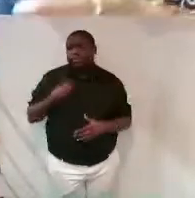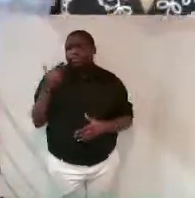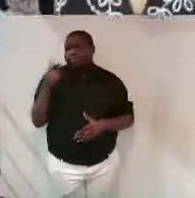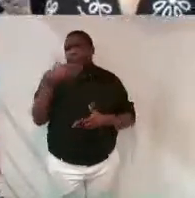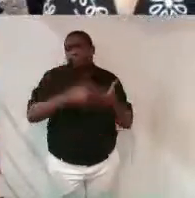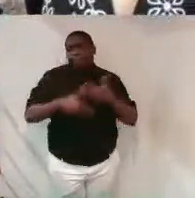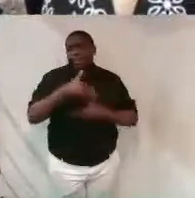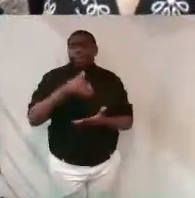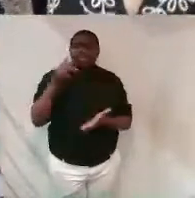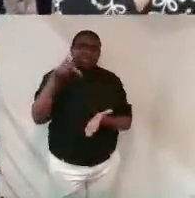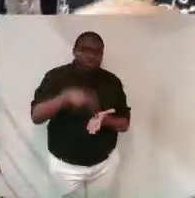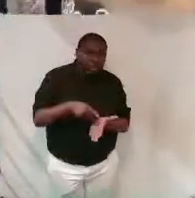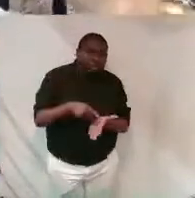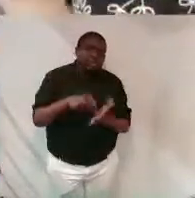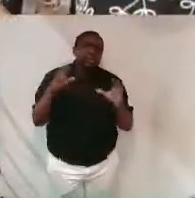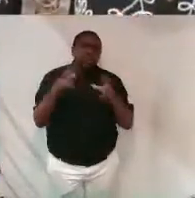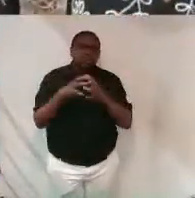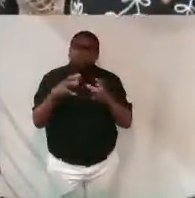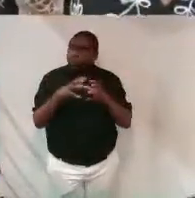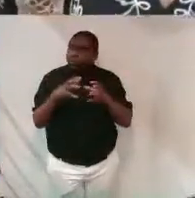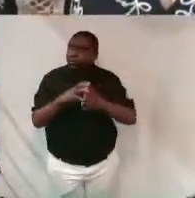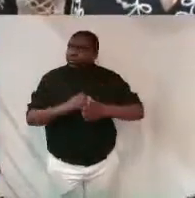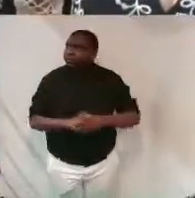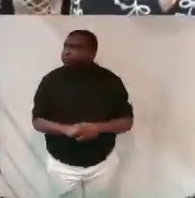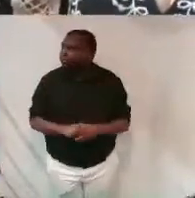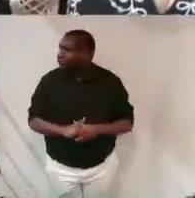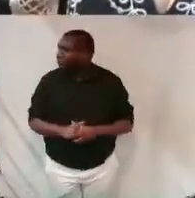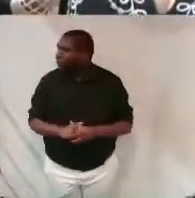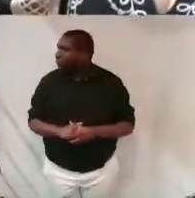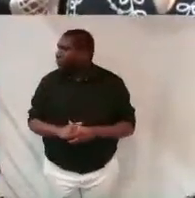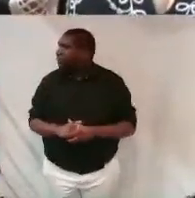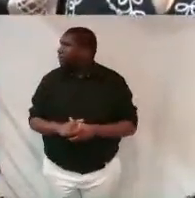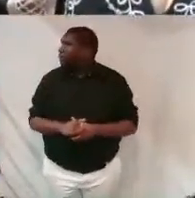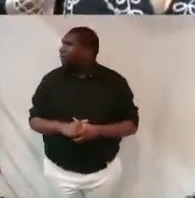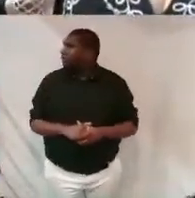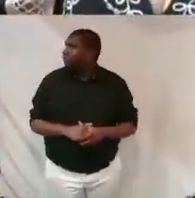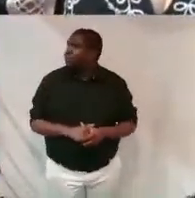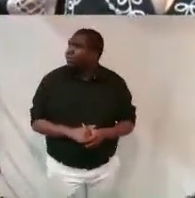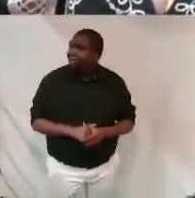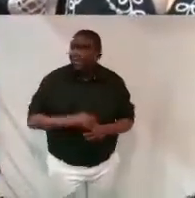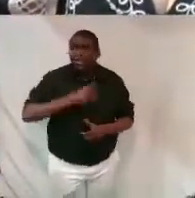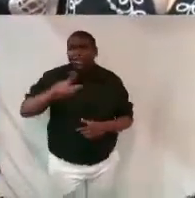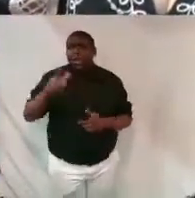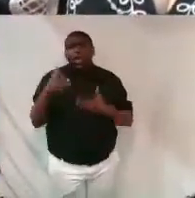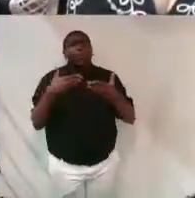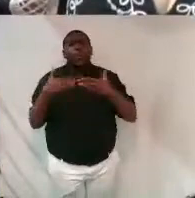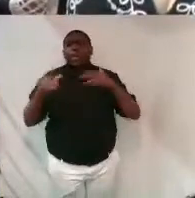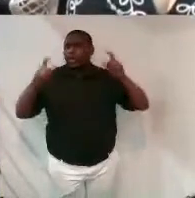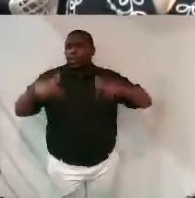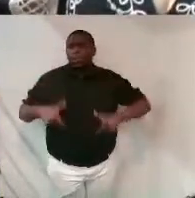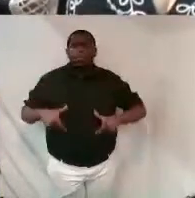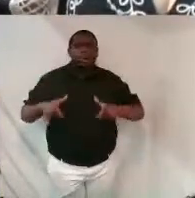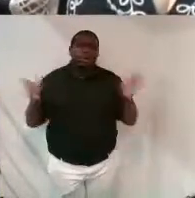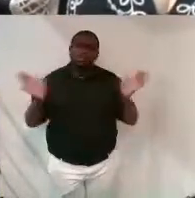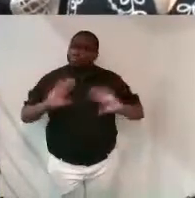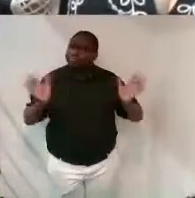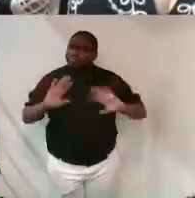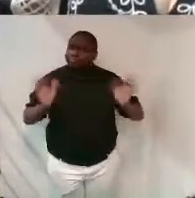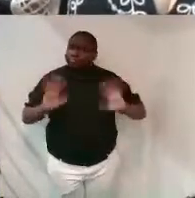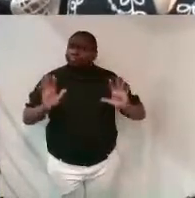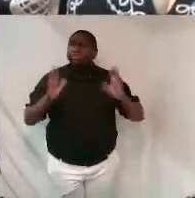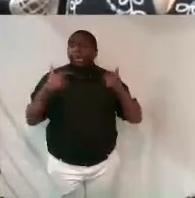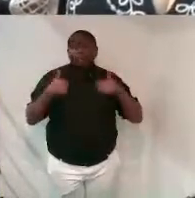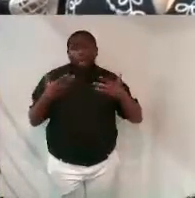participação efetiva de uma agência reguladora. Só que não basta ser qualquer agência reguladora. Antes de eu